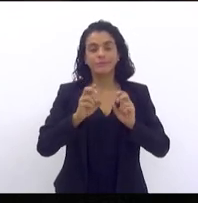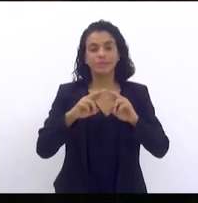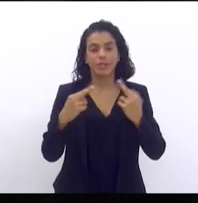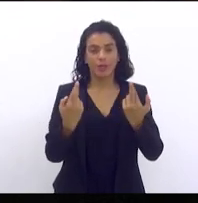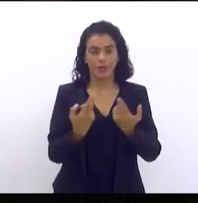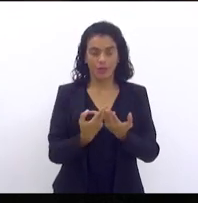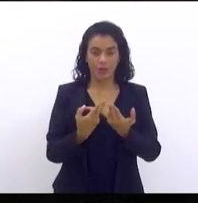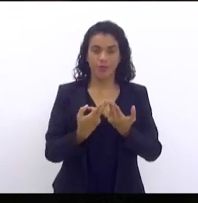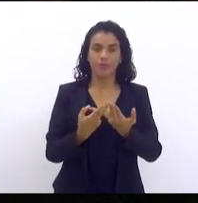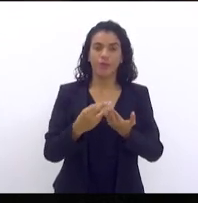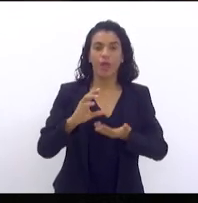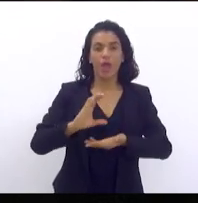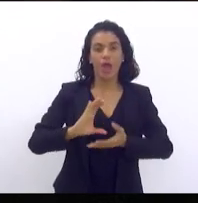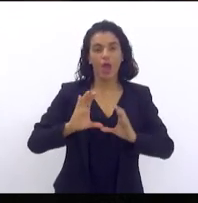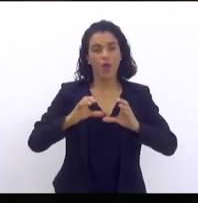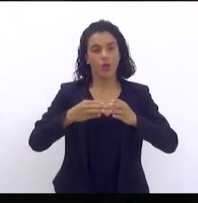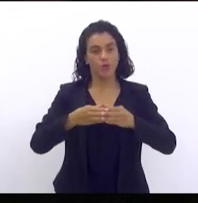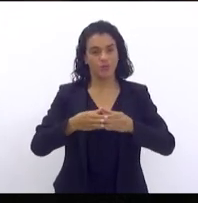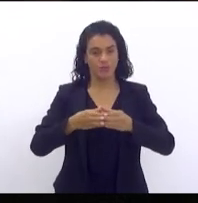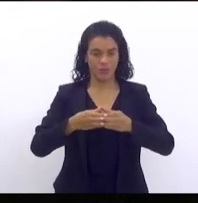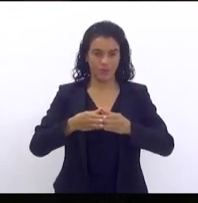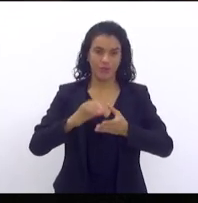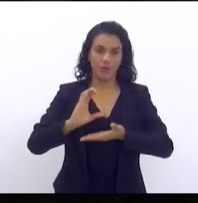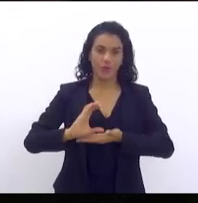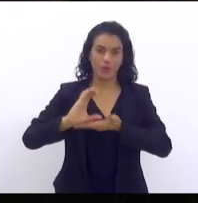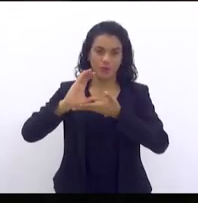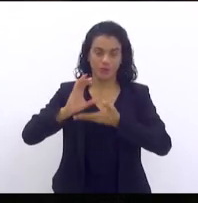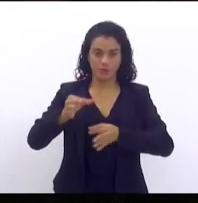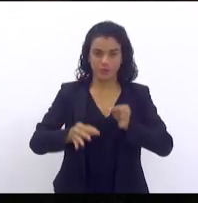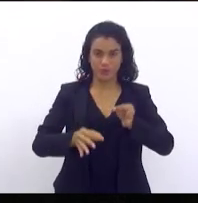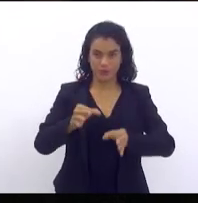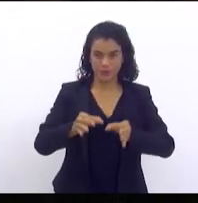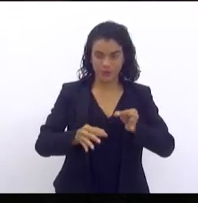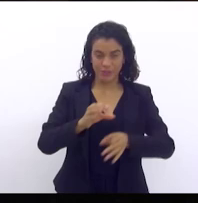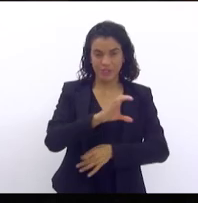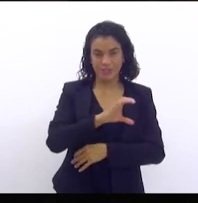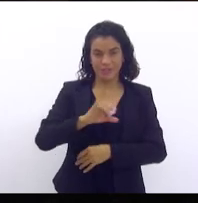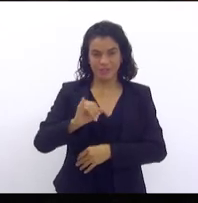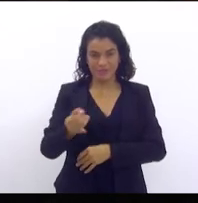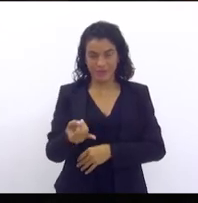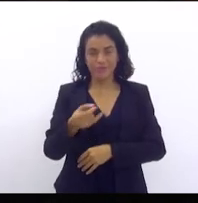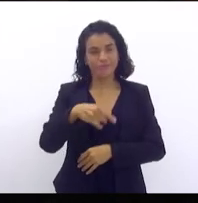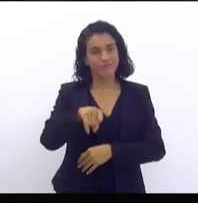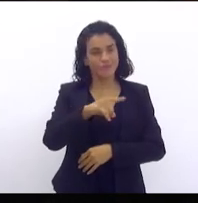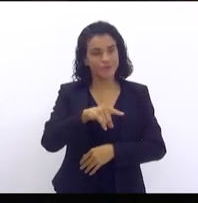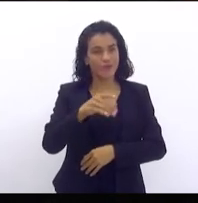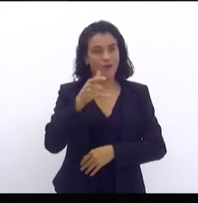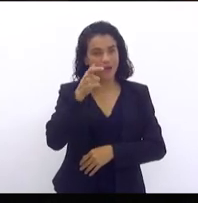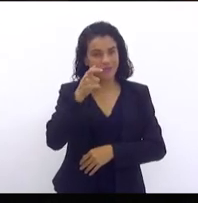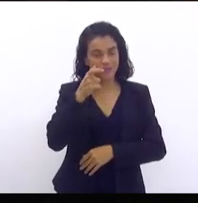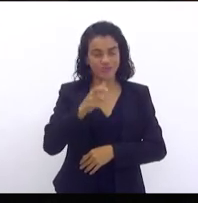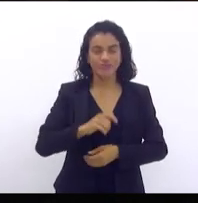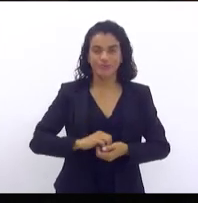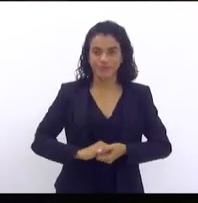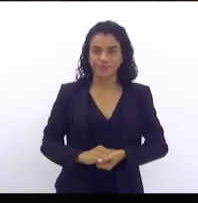Comissão de Constituição e Justiça. Aliás, que Vossa Excelência assistiu boa parte da mesma.